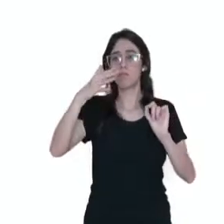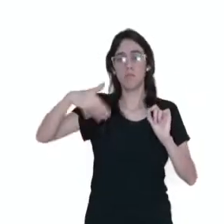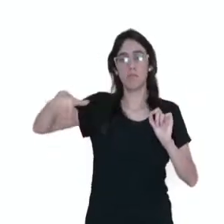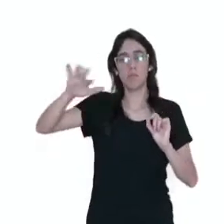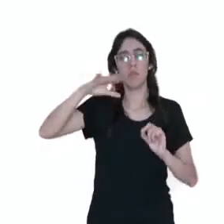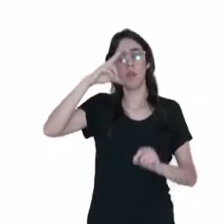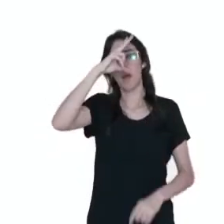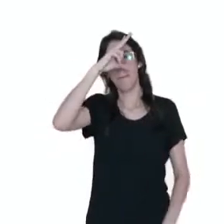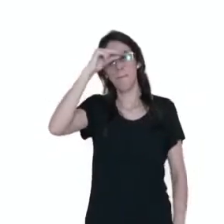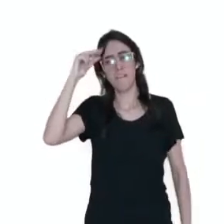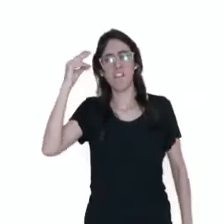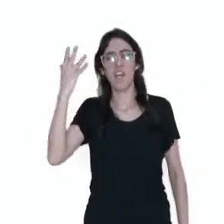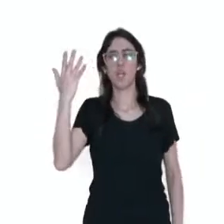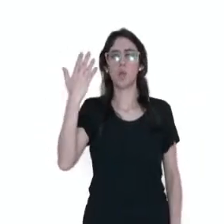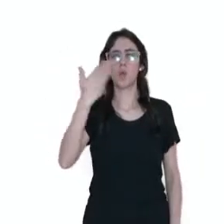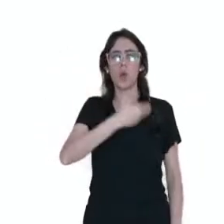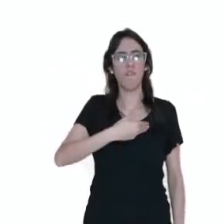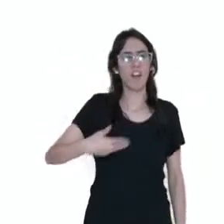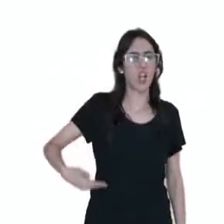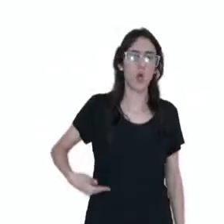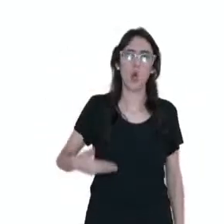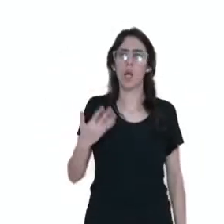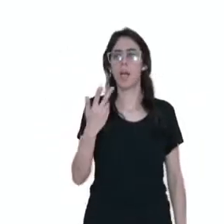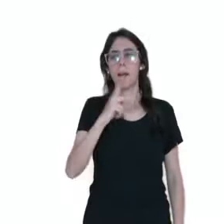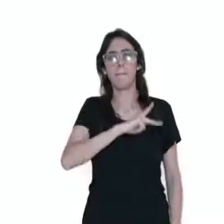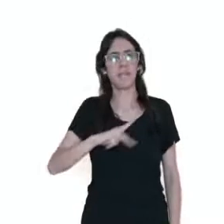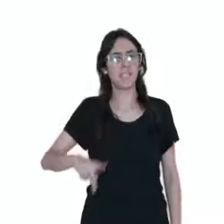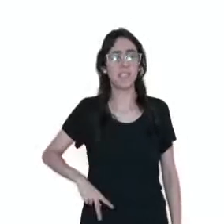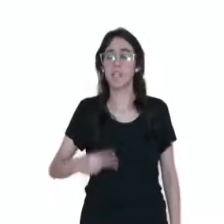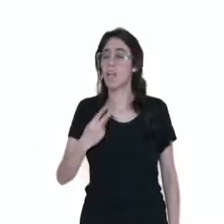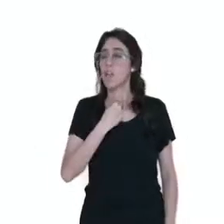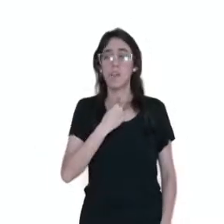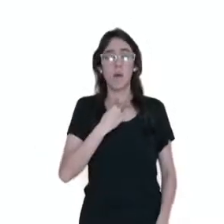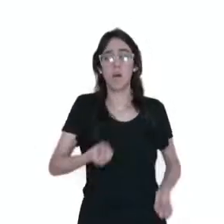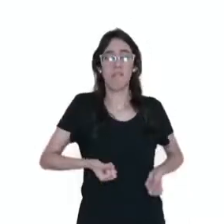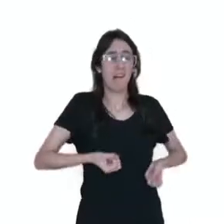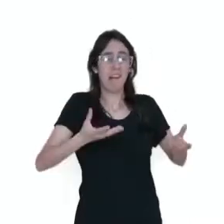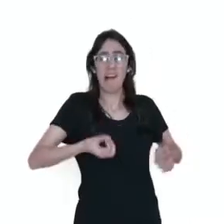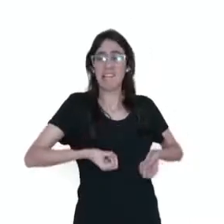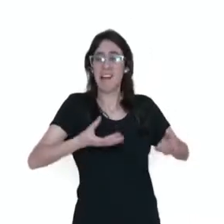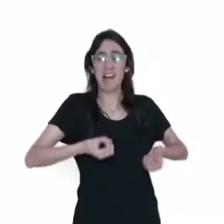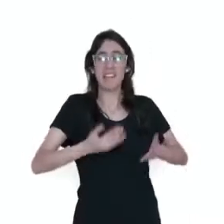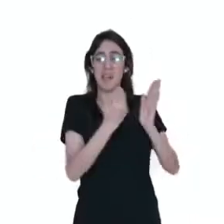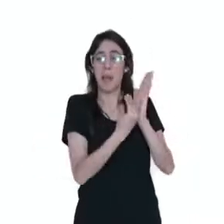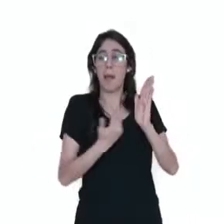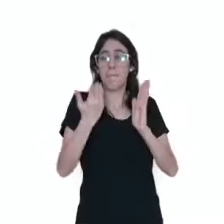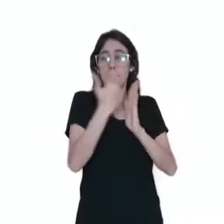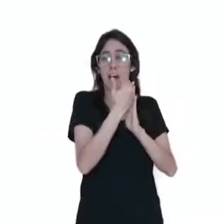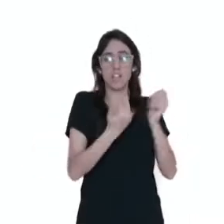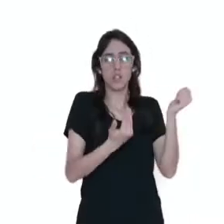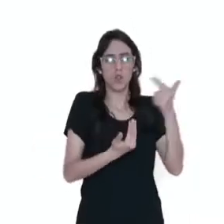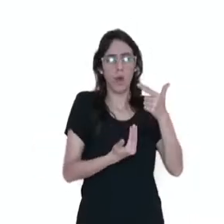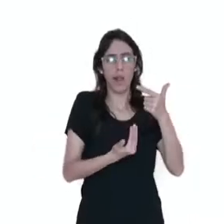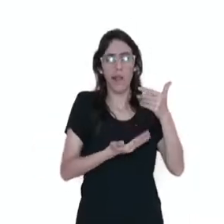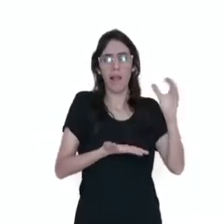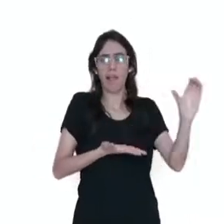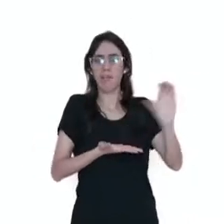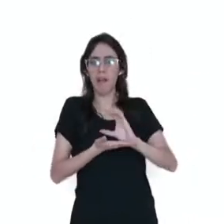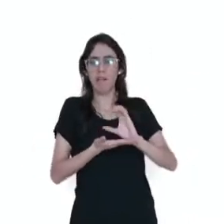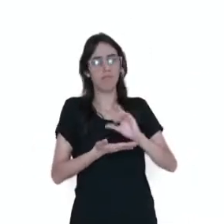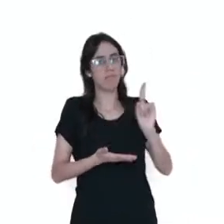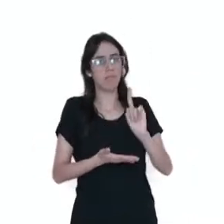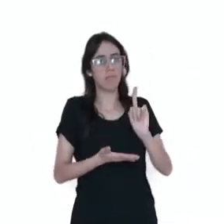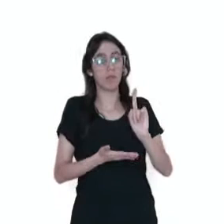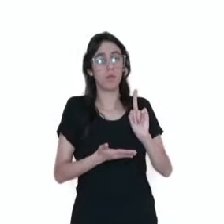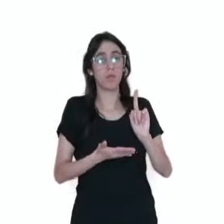prefeito, governador, presidente, de gastar mais dinheiro do que ele arrecada. Só pode